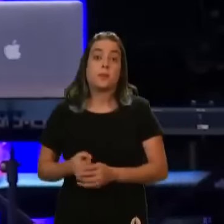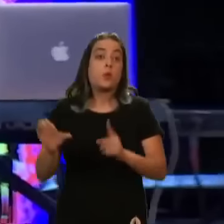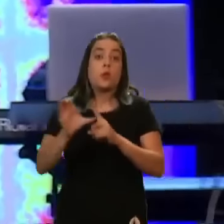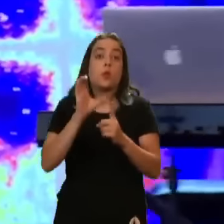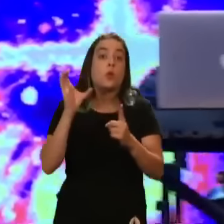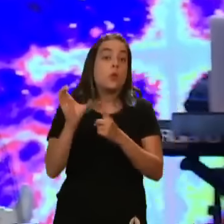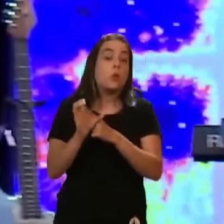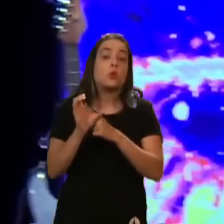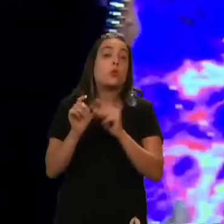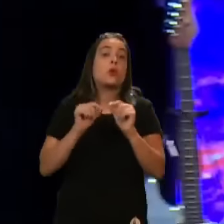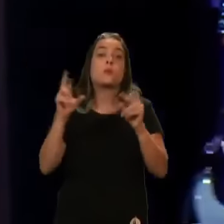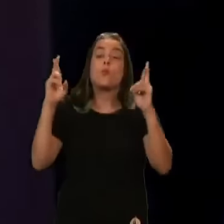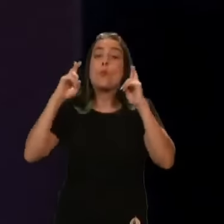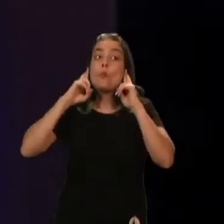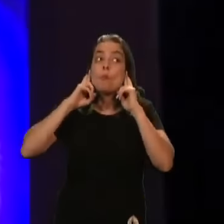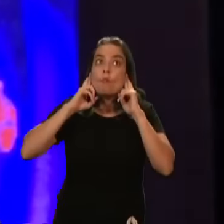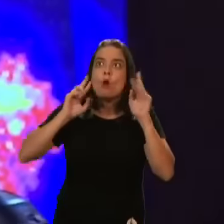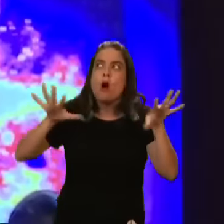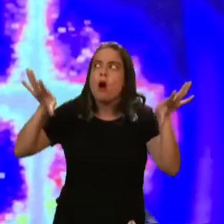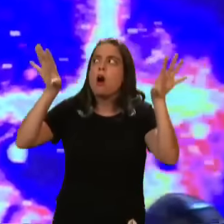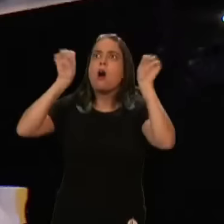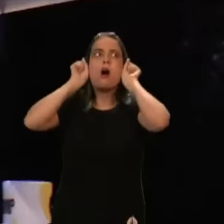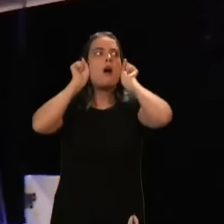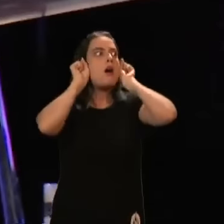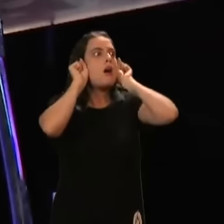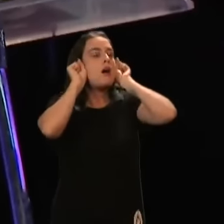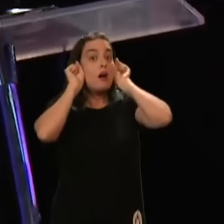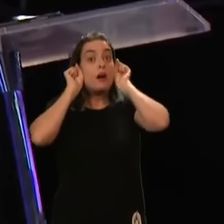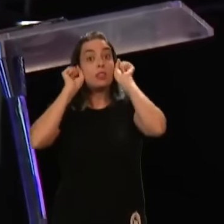surdo começou a ouvir, ficou doido.